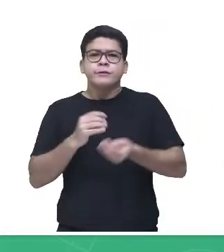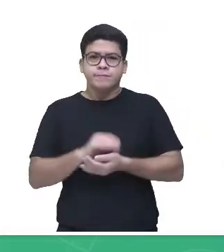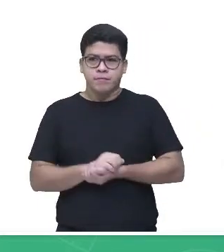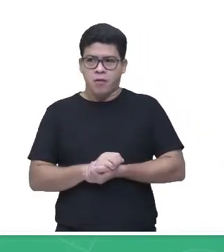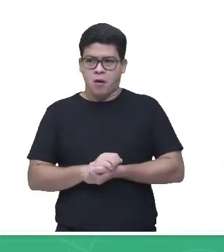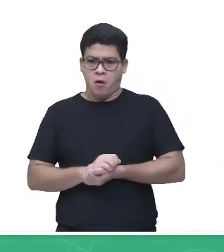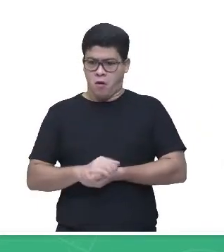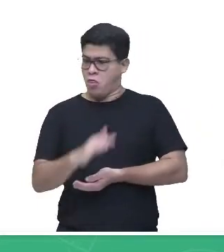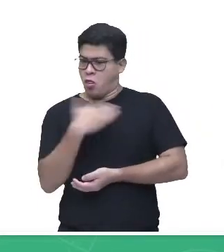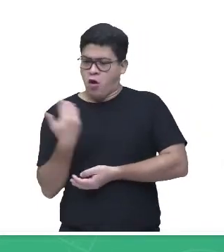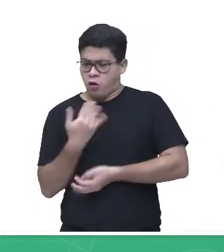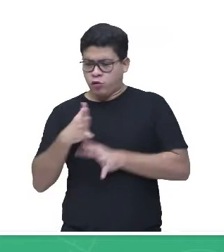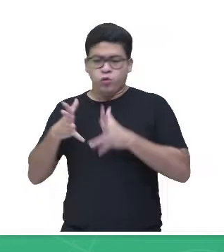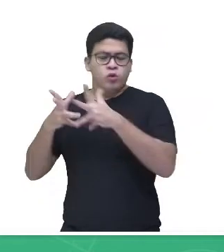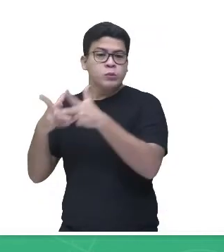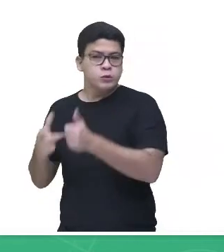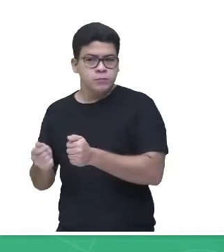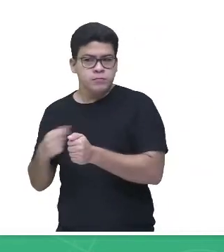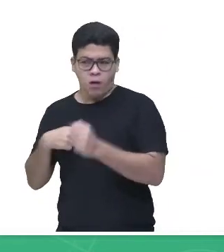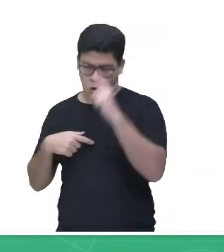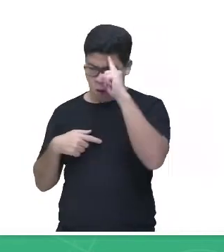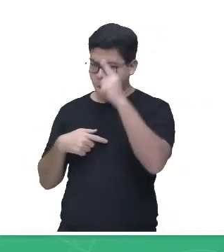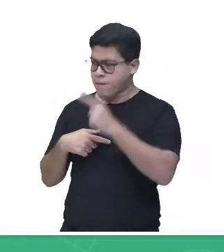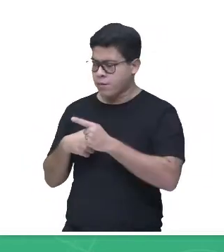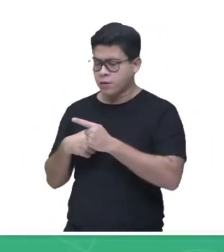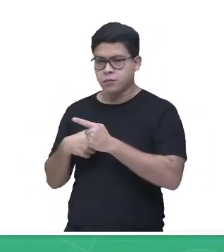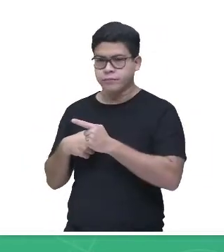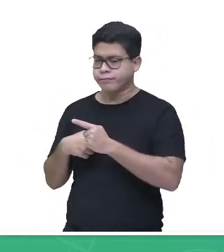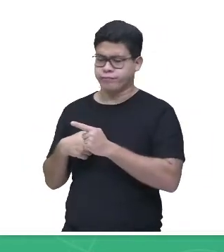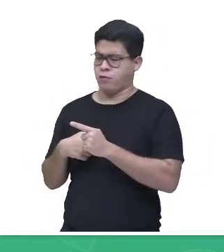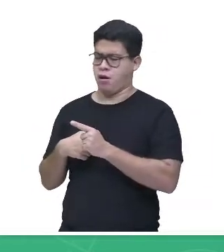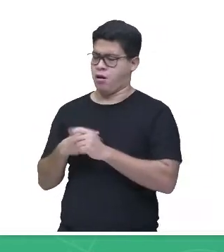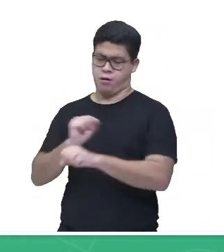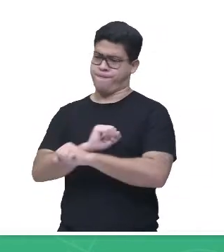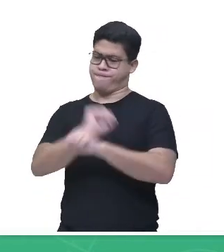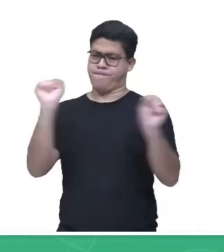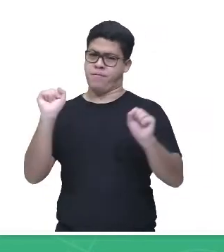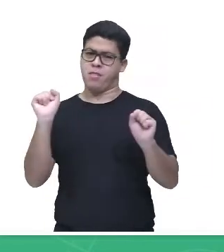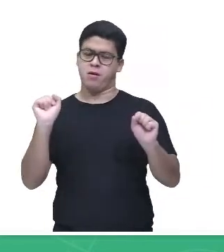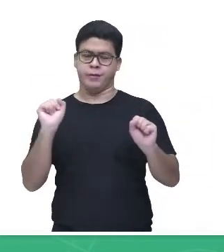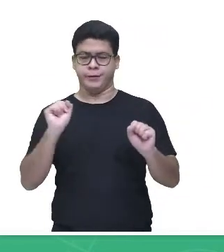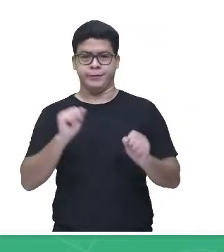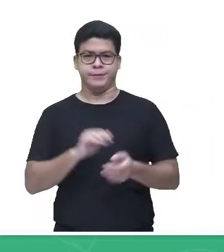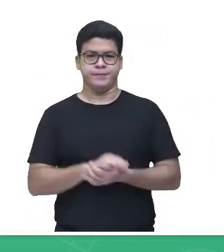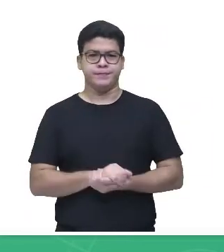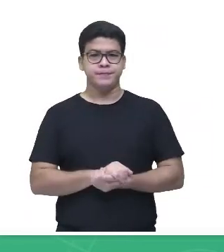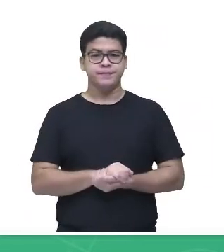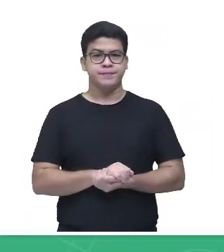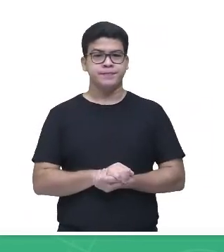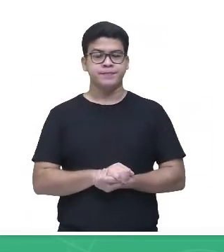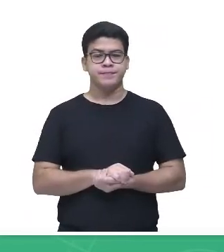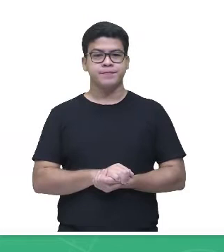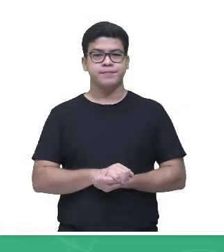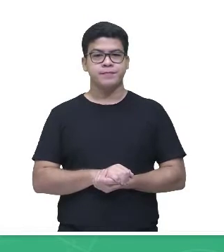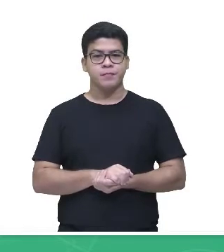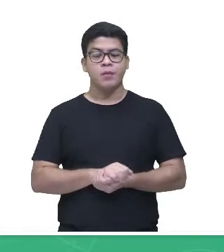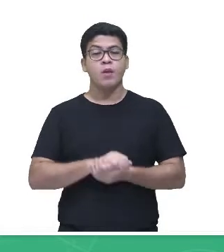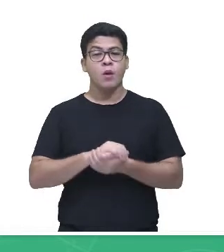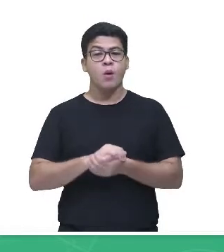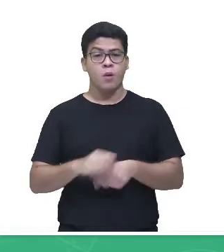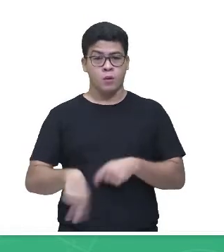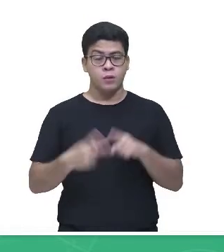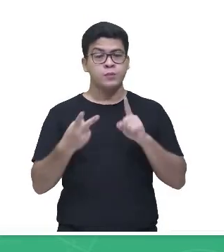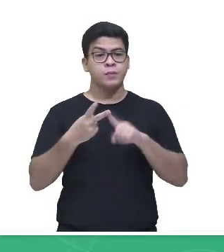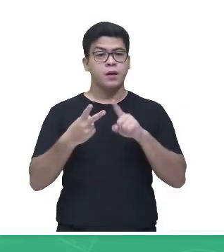morrer, então ele levantou a dúvida para trazer reflexão, certo? Então vamos lá, o próximo